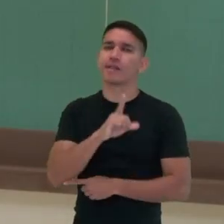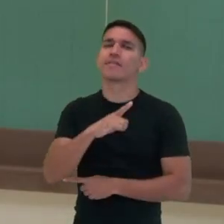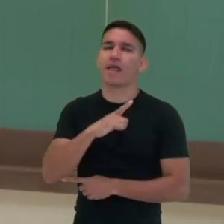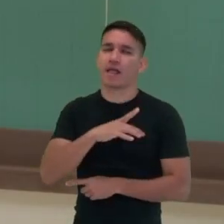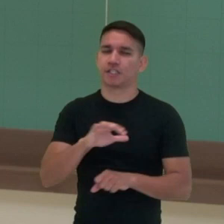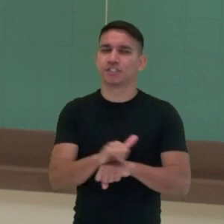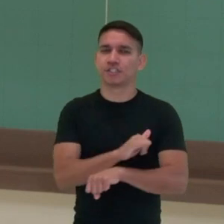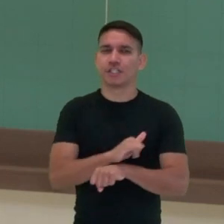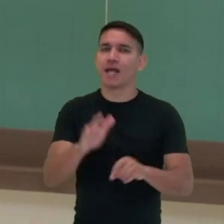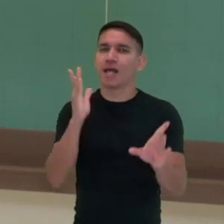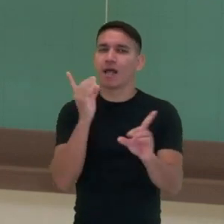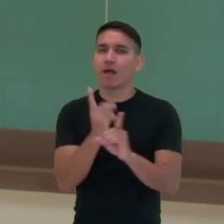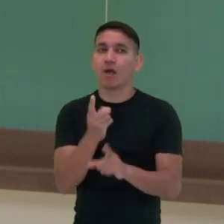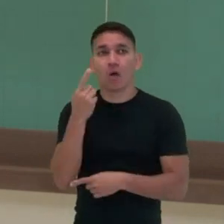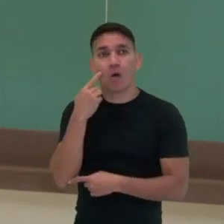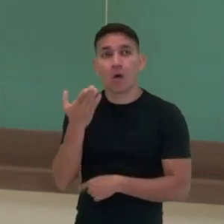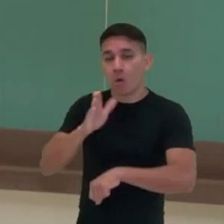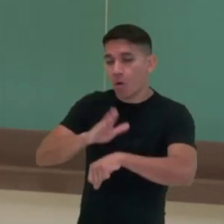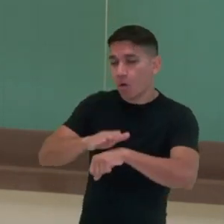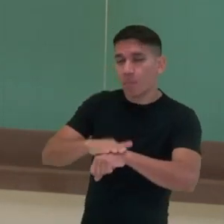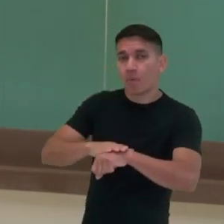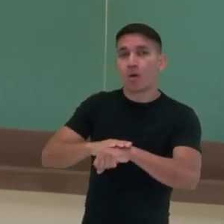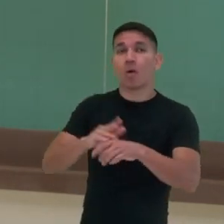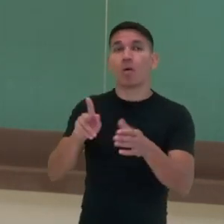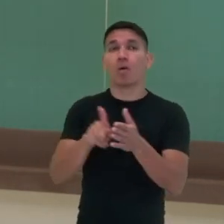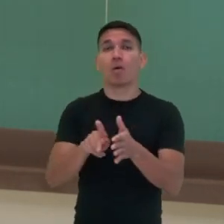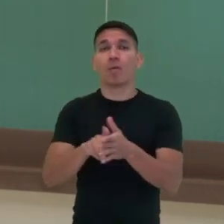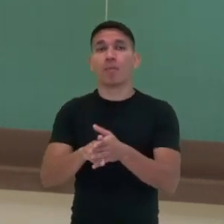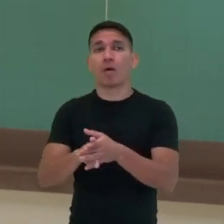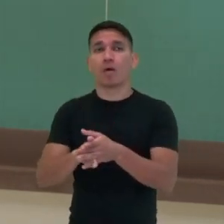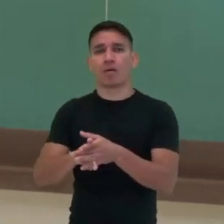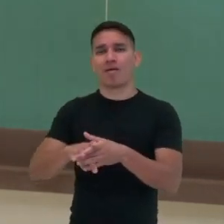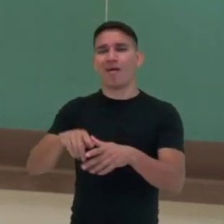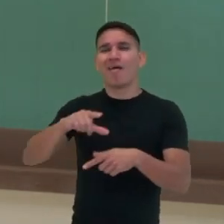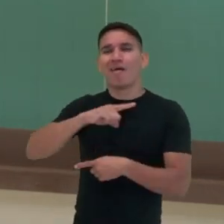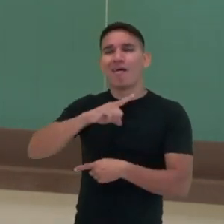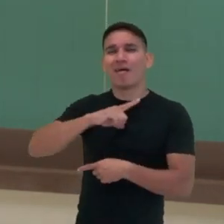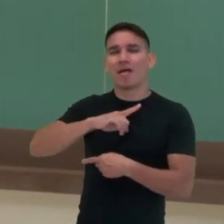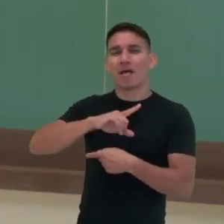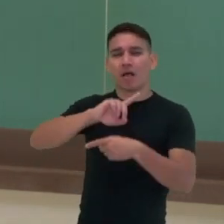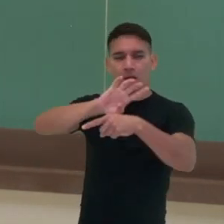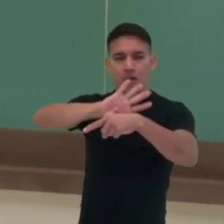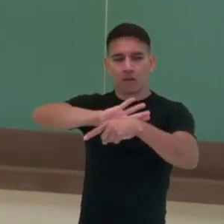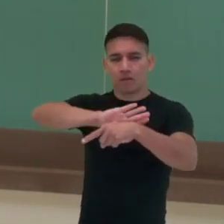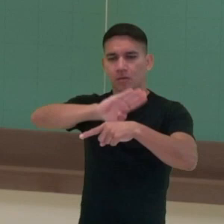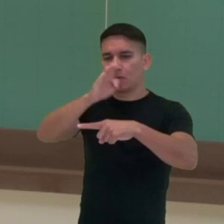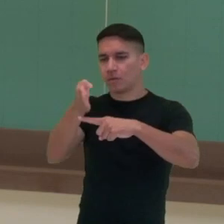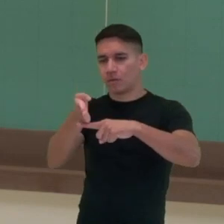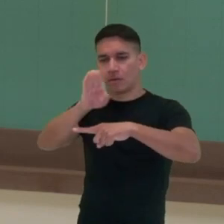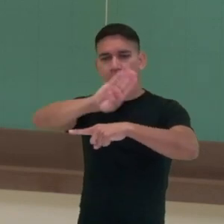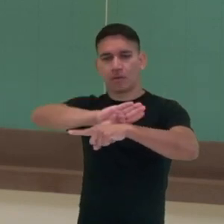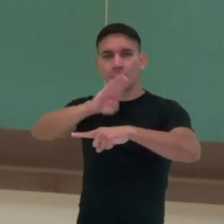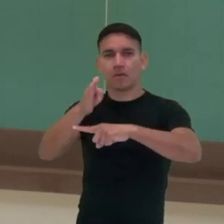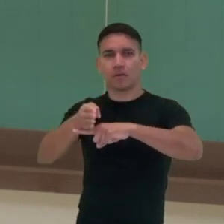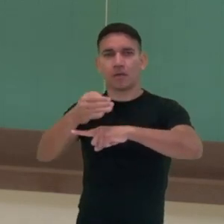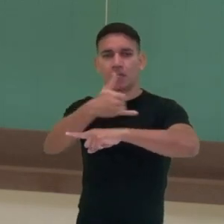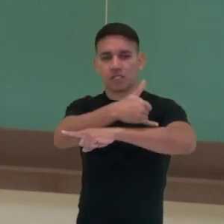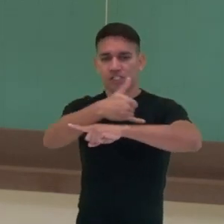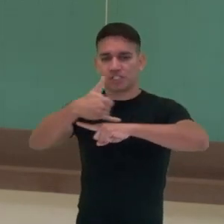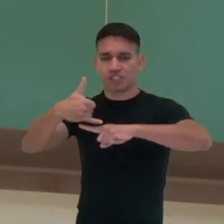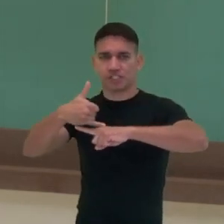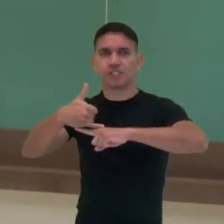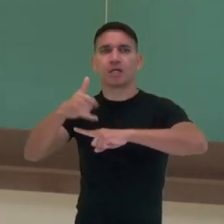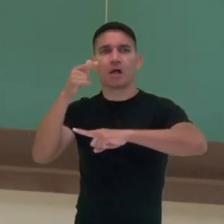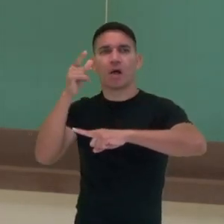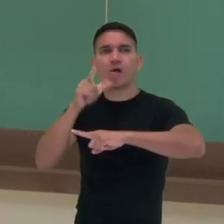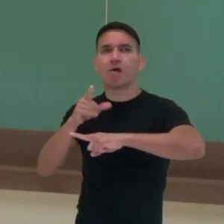assim. Ou seja, quando a gente traz essa movimentação aqui, né, que a gente identifica entre os ângulos, que a gente tem